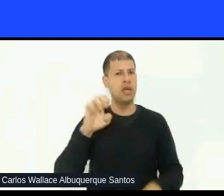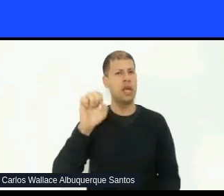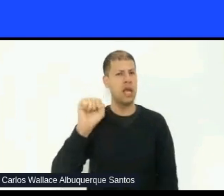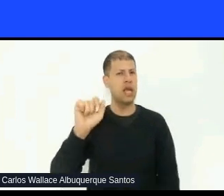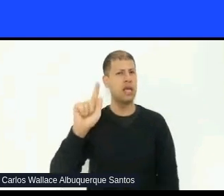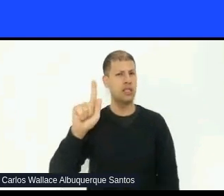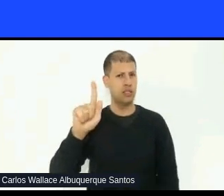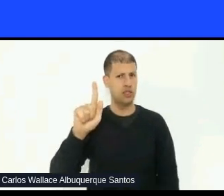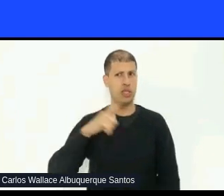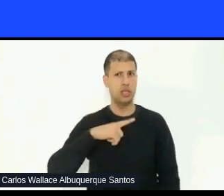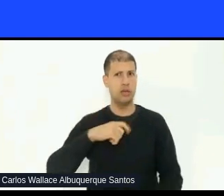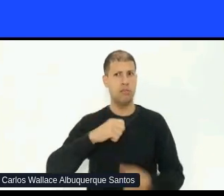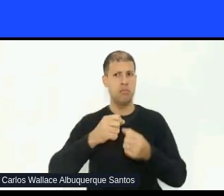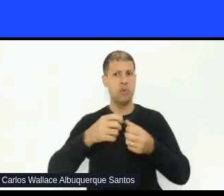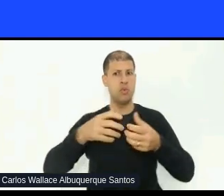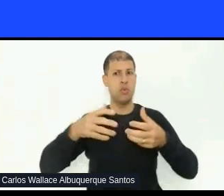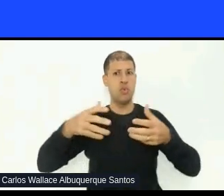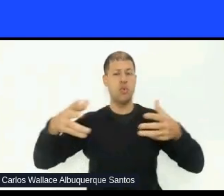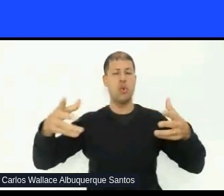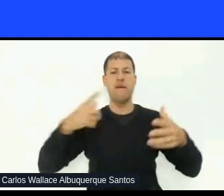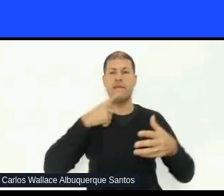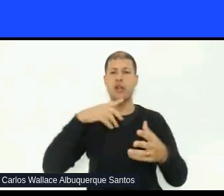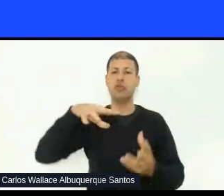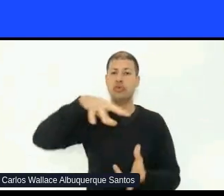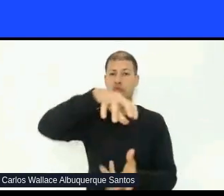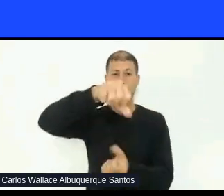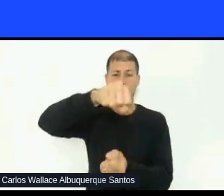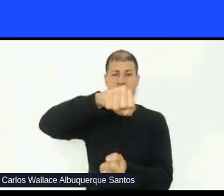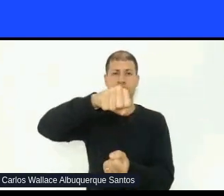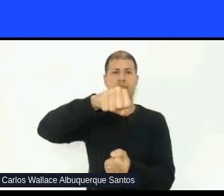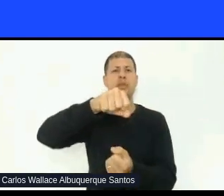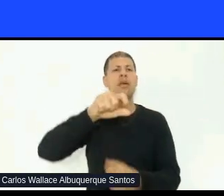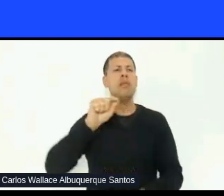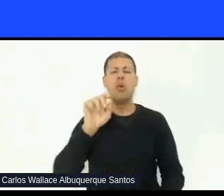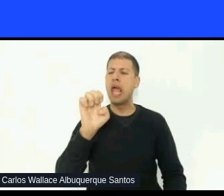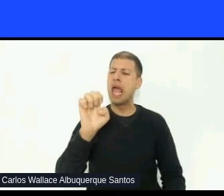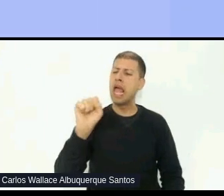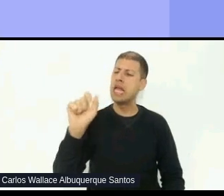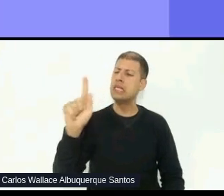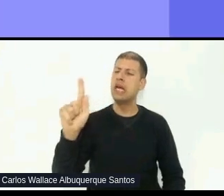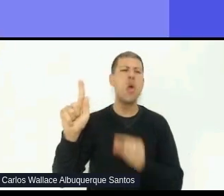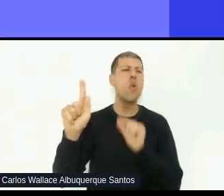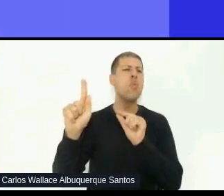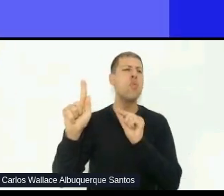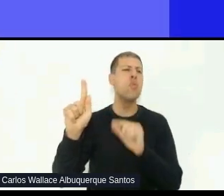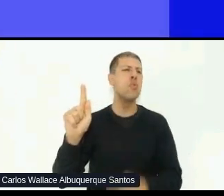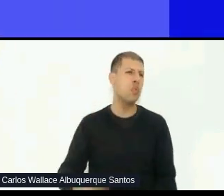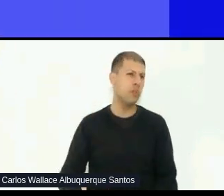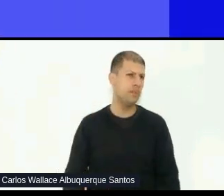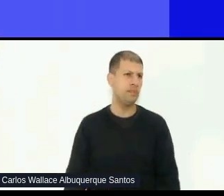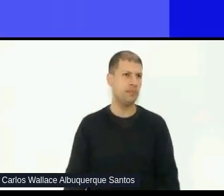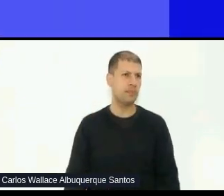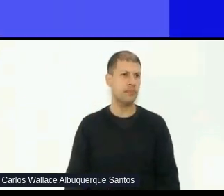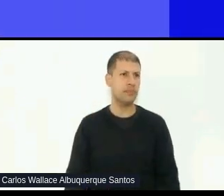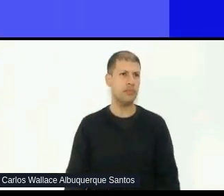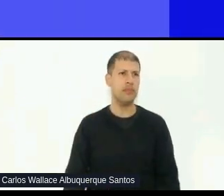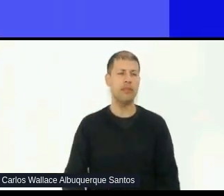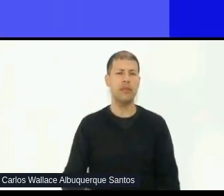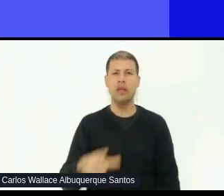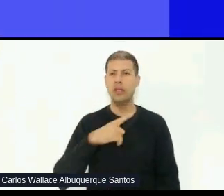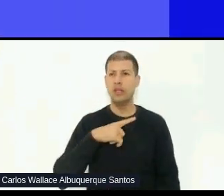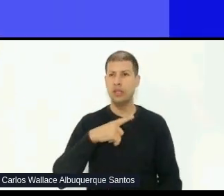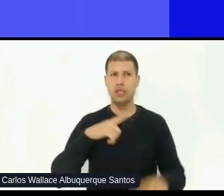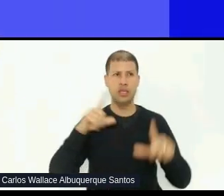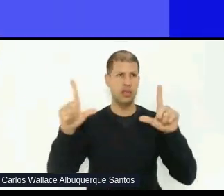nos últimos anos, tá? Para falando sobre sustentabilidade. Mas o que é ESG no final das contas, tá? Aqui eu estou com um slide, pessoal, com